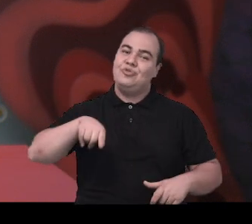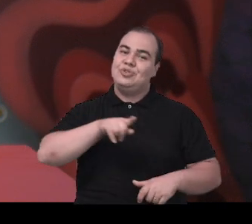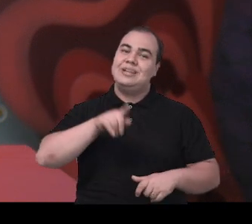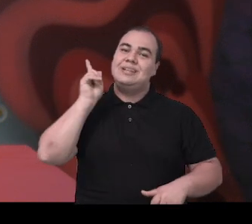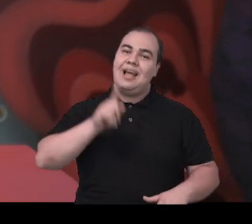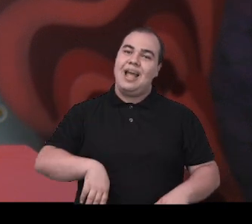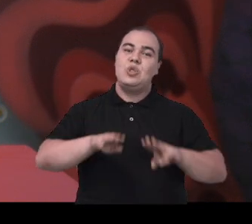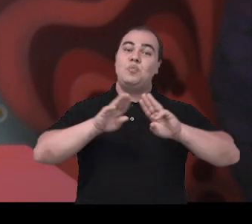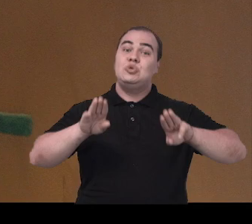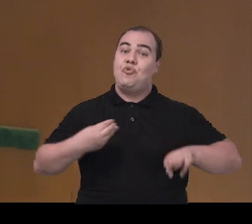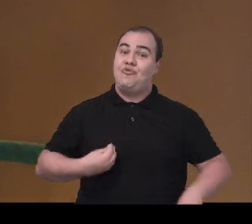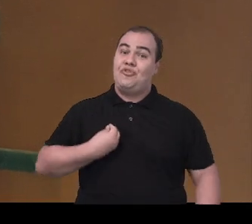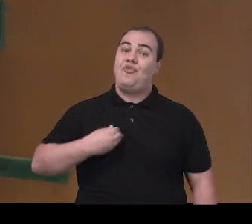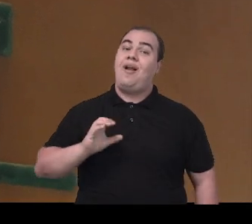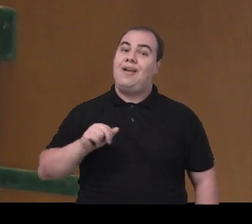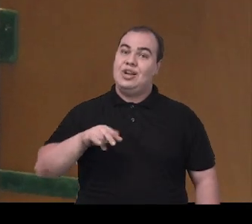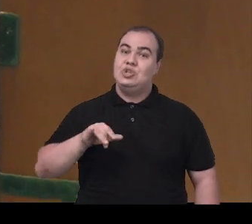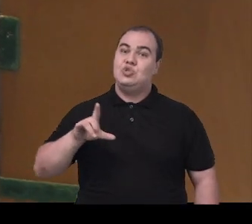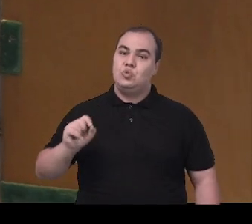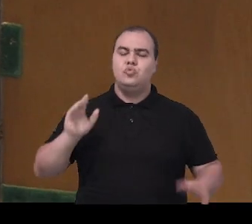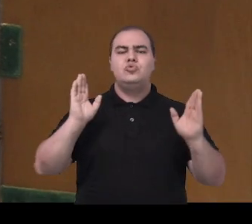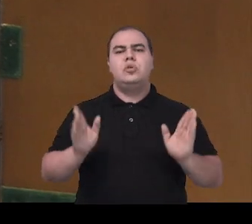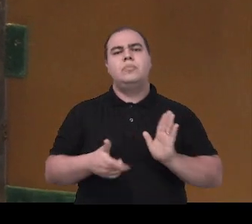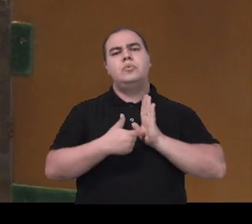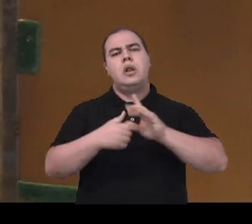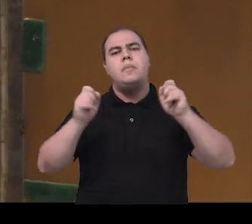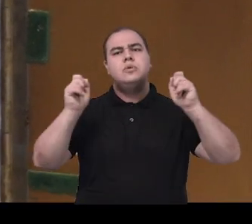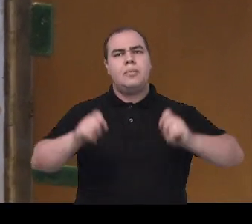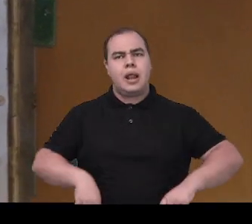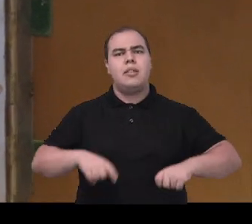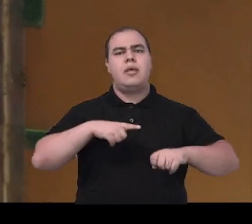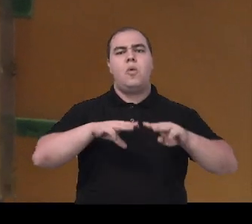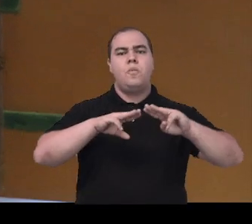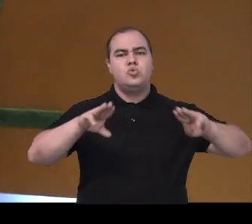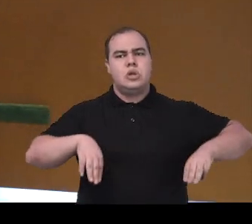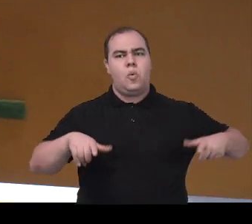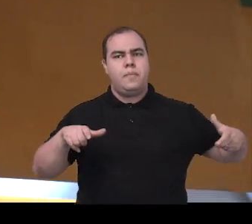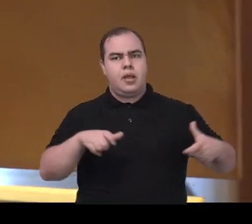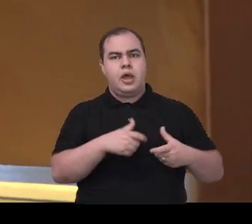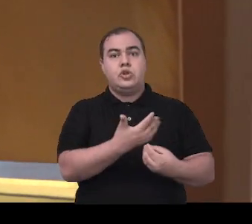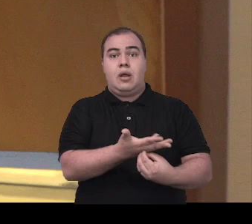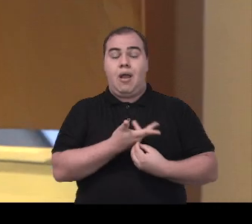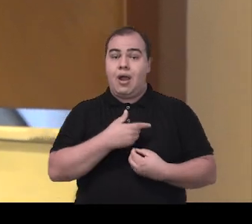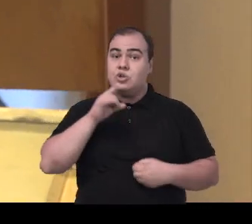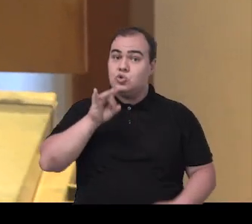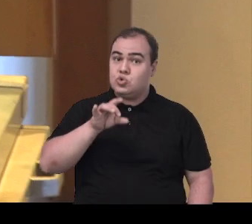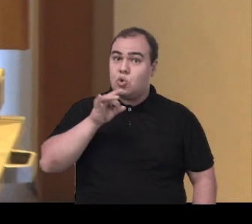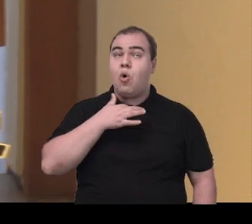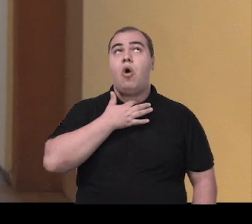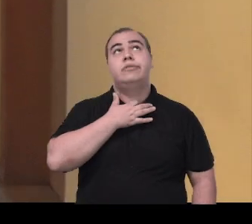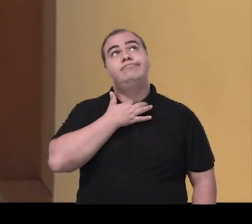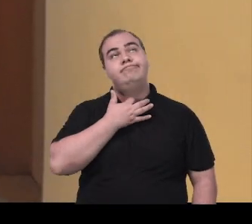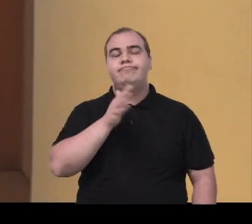do Museu Vivo Cândido Ferreira. Então a gente vem apostando na possibilidade de ter um pequeno museu ali dentro, um museu de arte, mas não só da arte